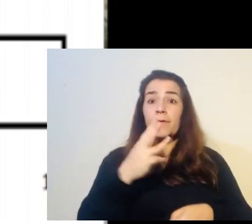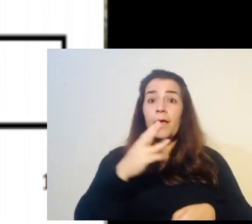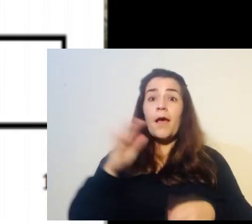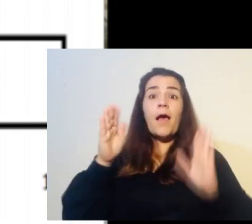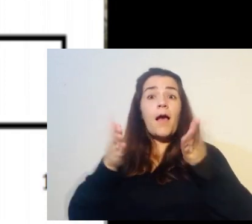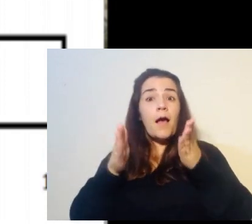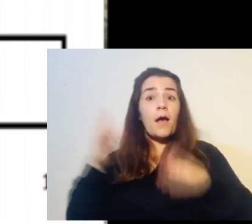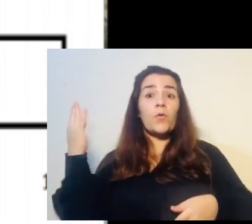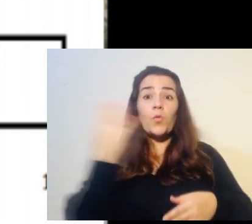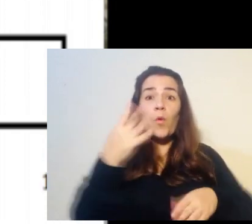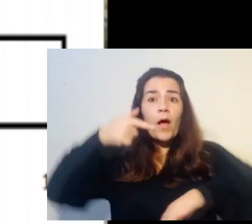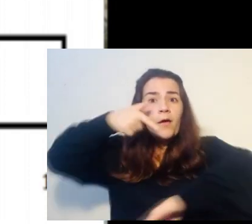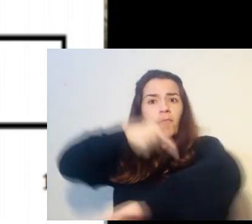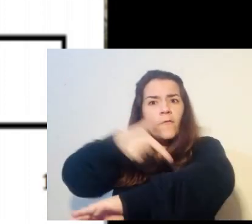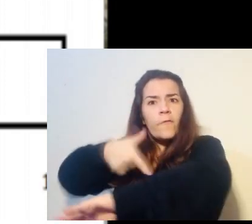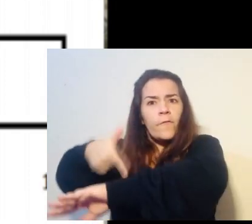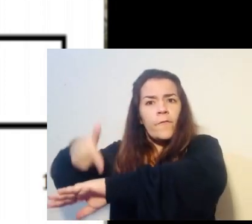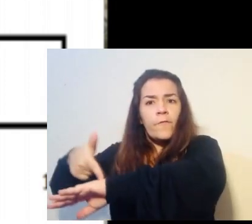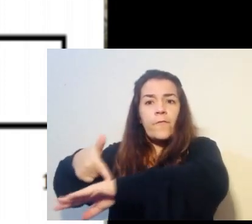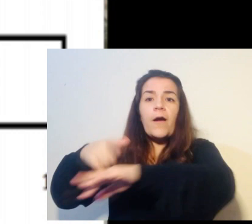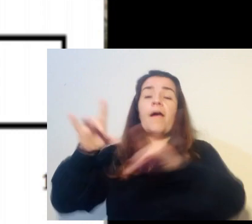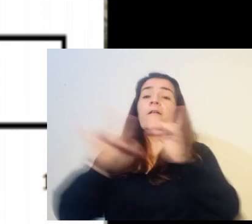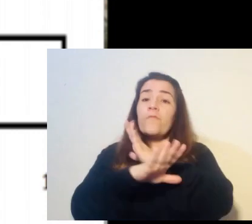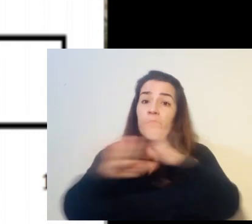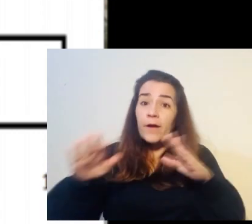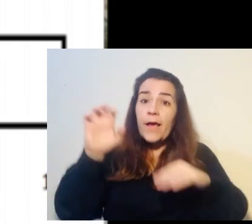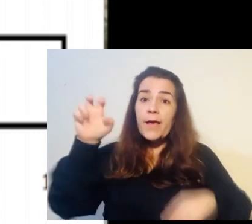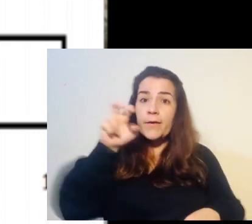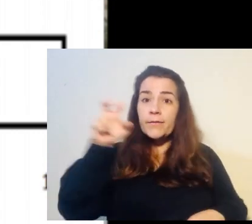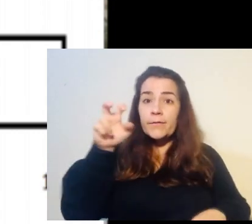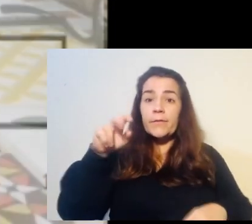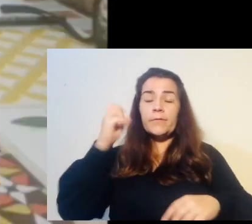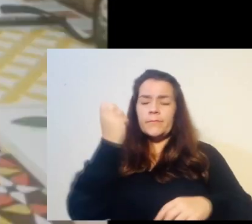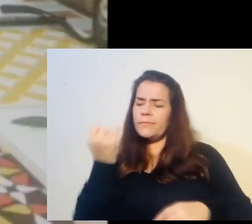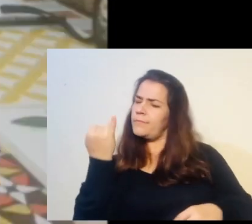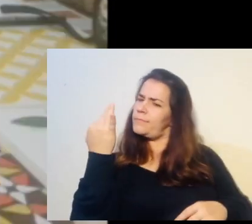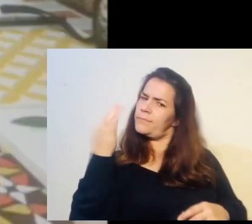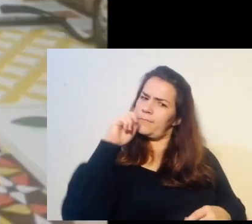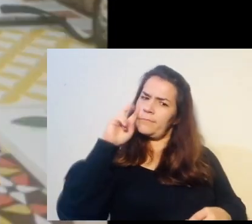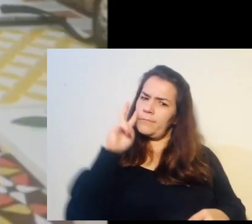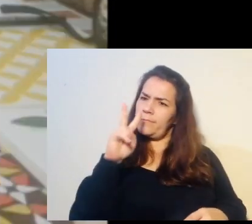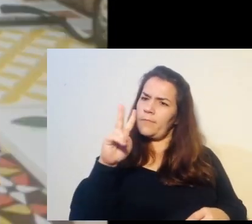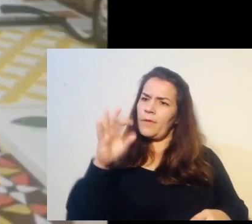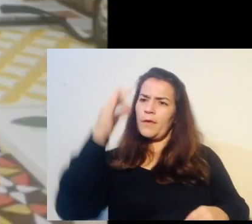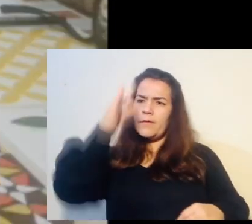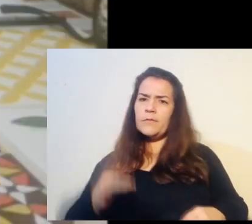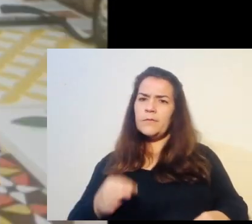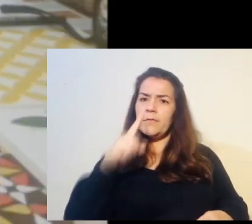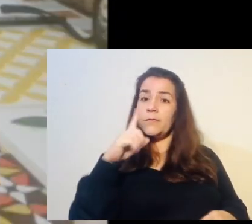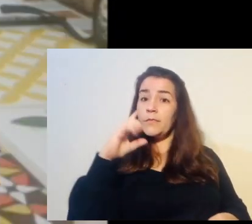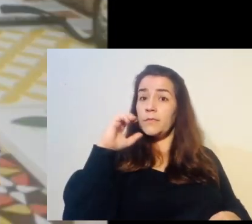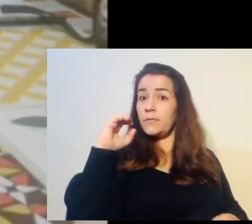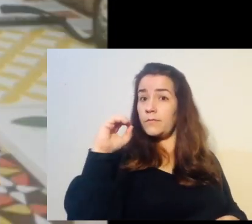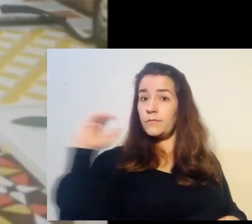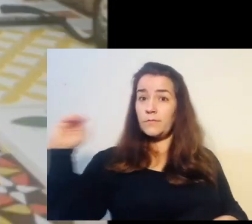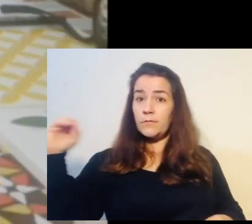a quarta etapa é furar, ver a afinação, a quinta etapa é calcular, agora que a gente sabe o